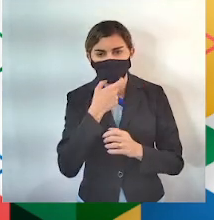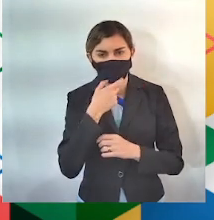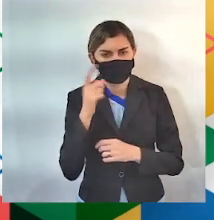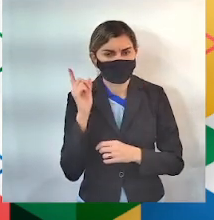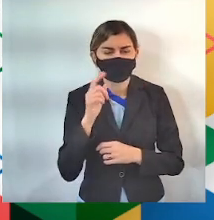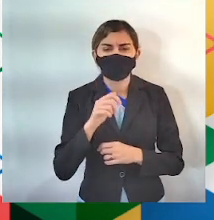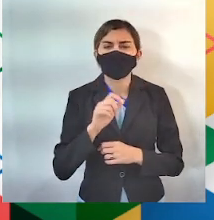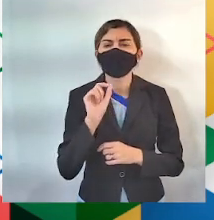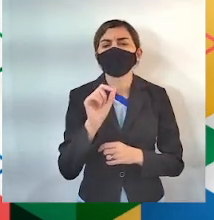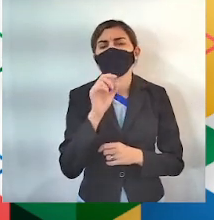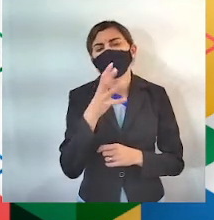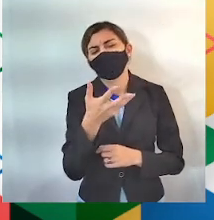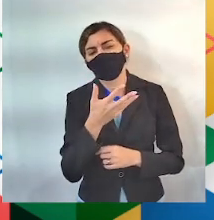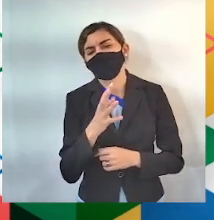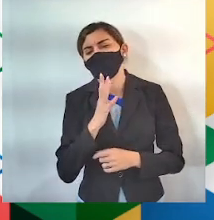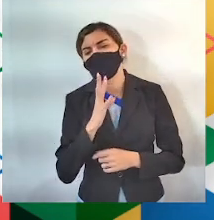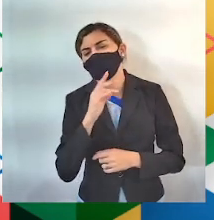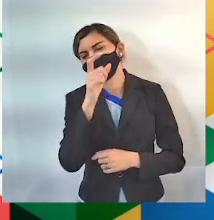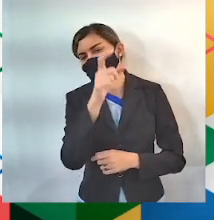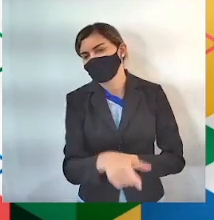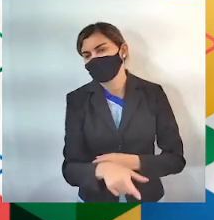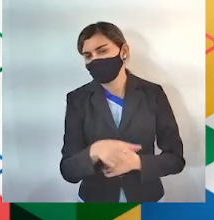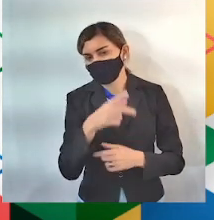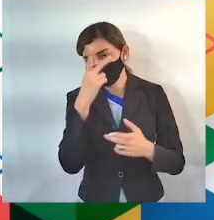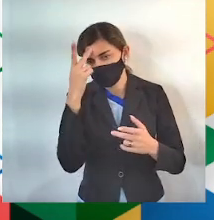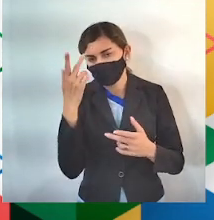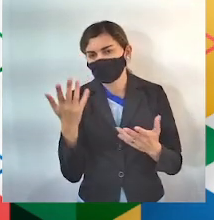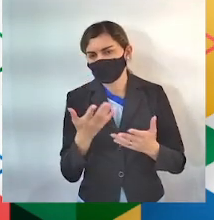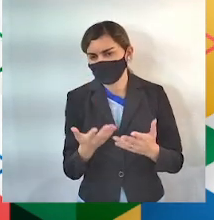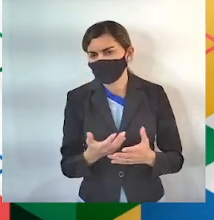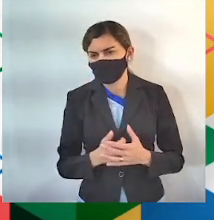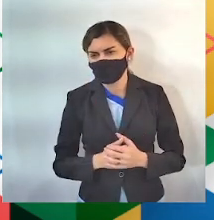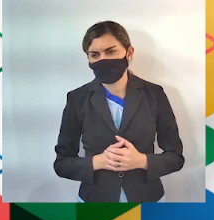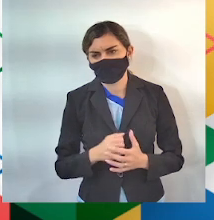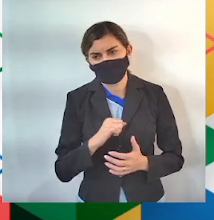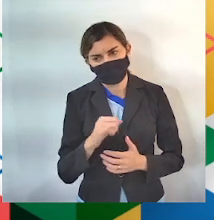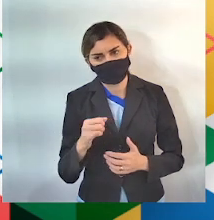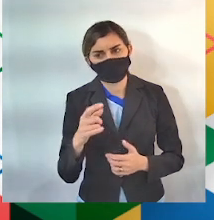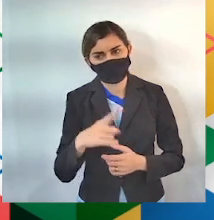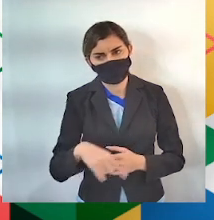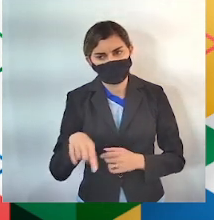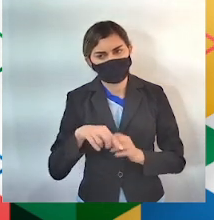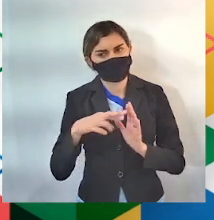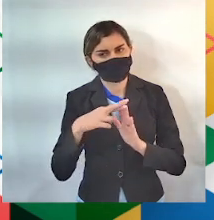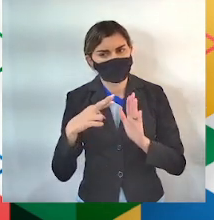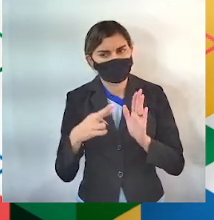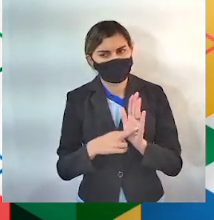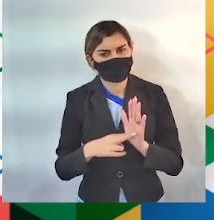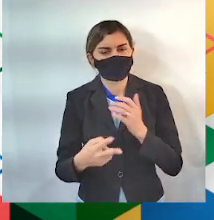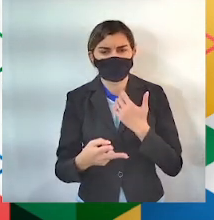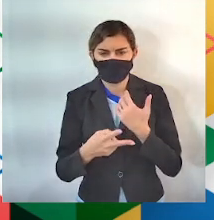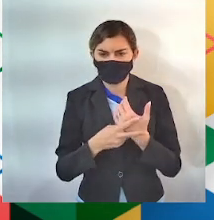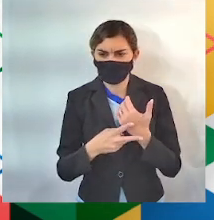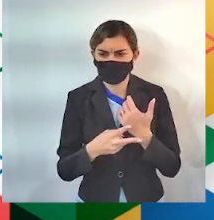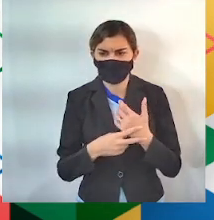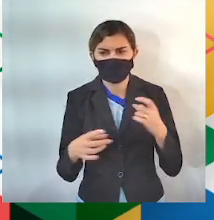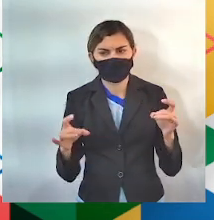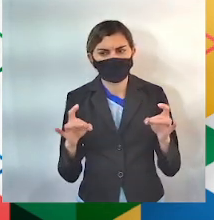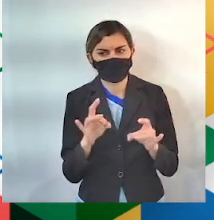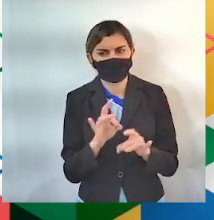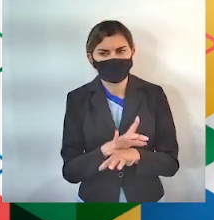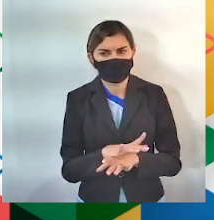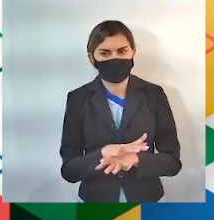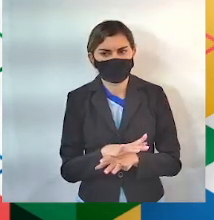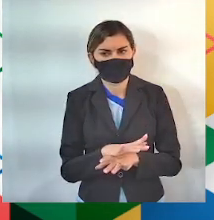conhecê-la. Quem quer conhecer alguém. Segundo a nossa regrinha, né? Verbos terminados